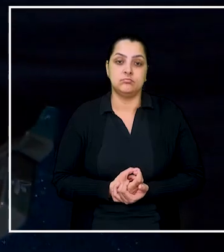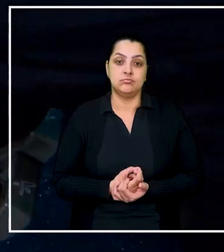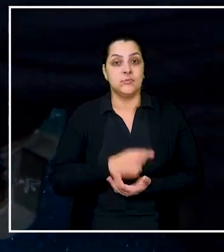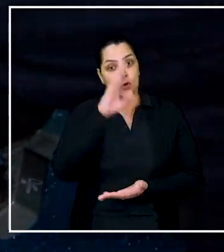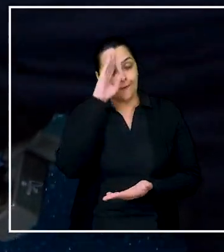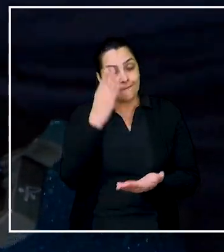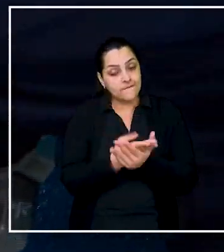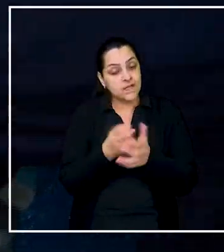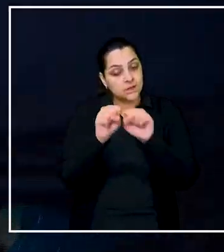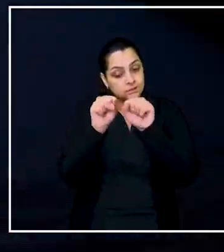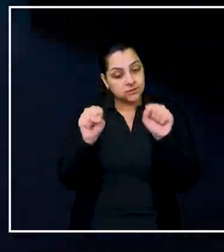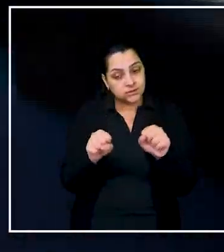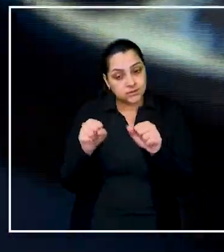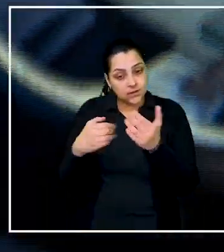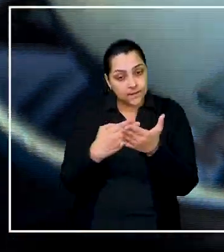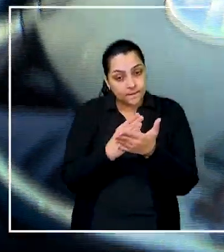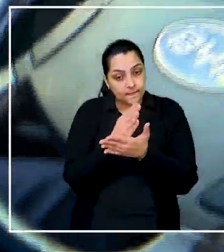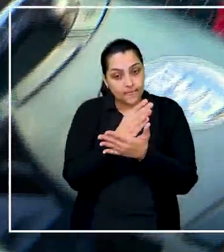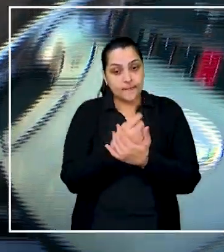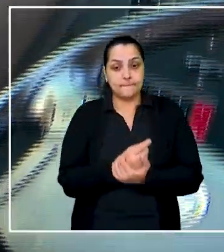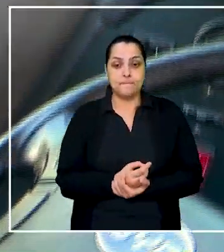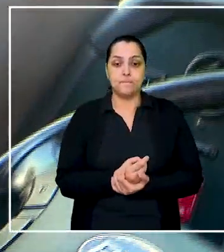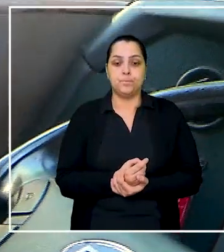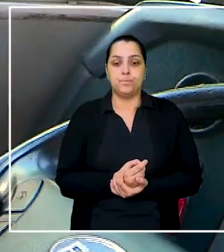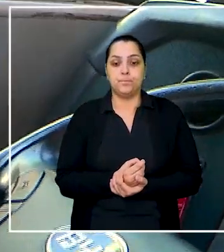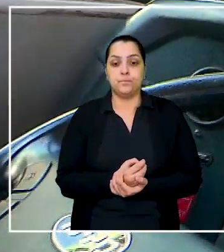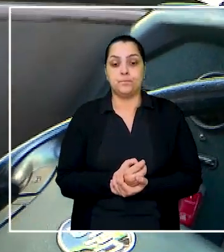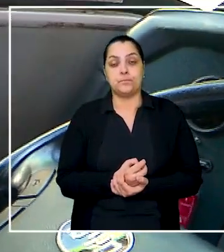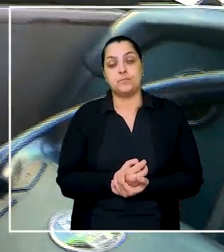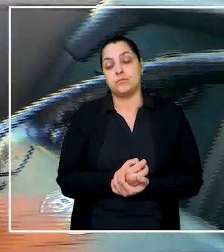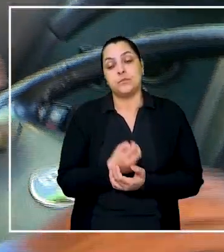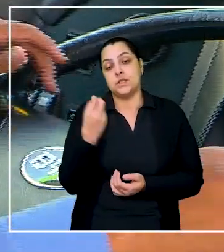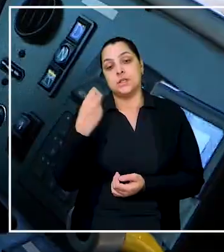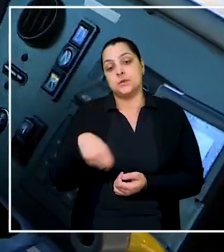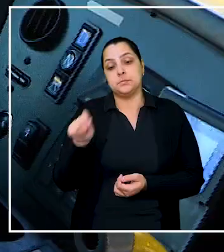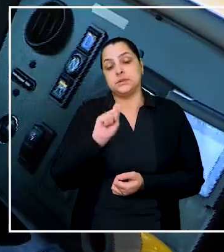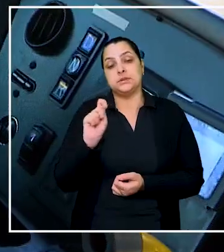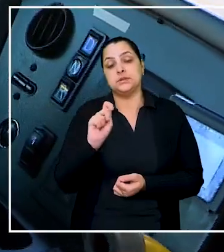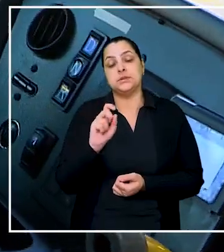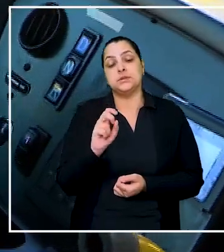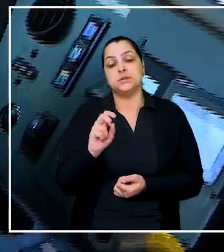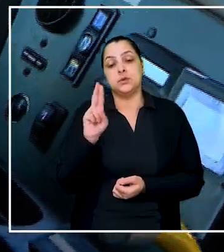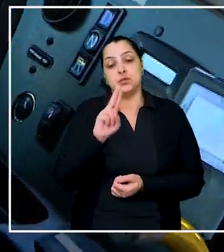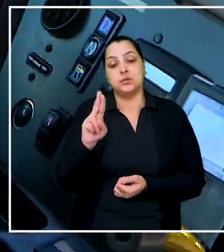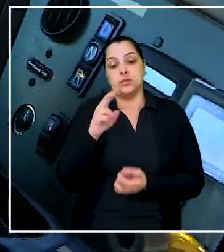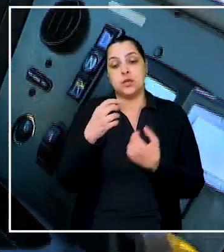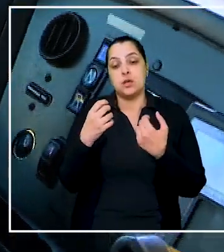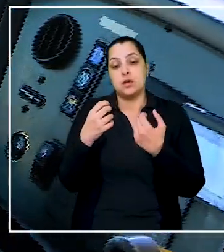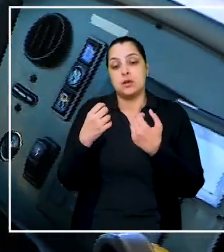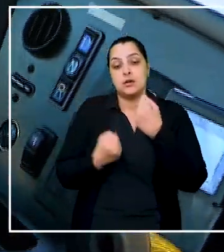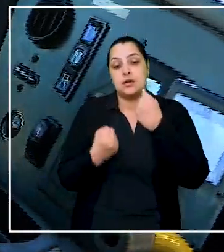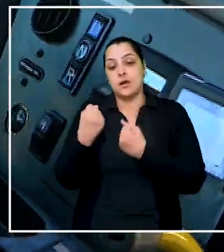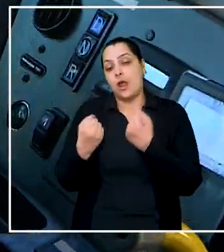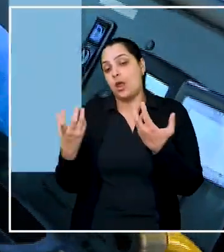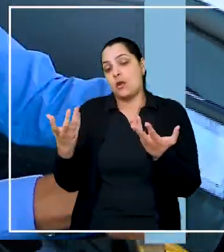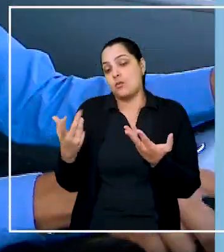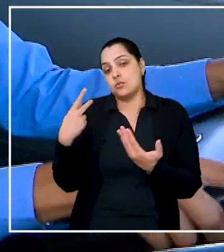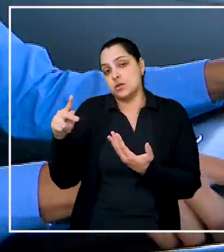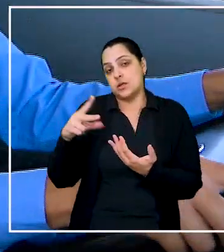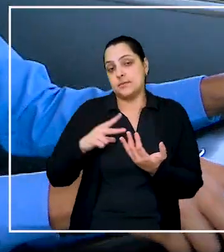isso, ele pode confiar mais no sistema e não usar necessariamente o veículo particular dele.